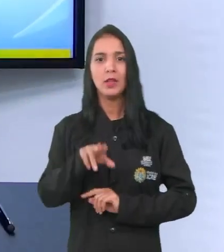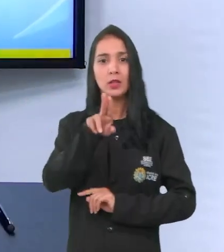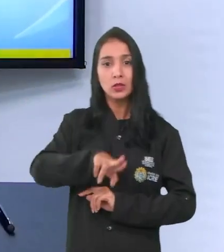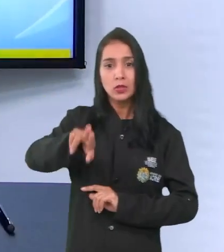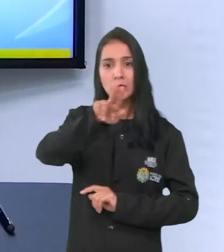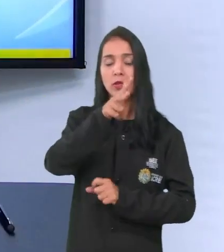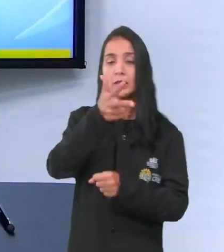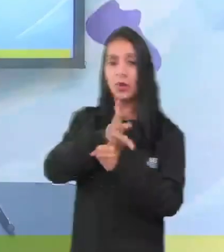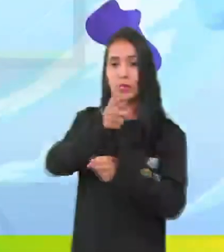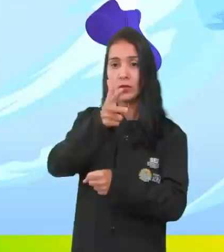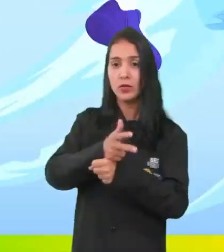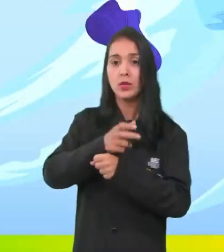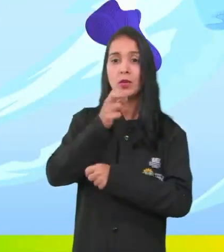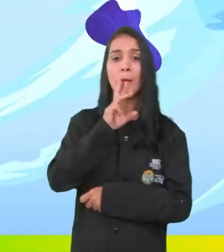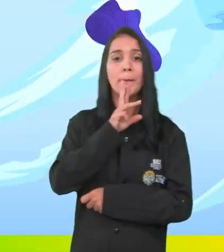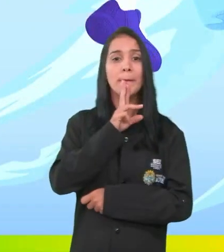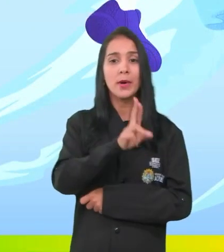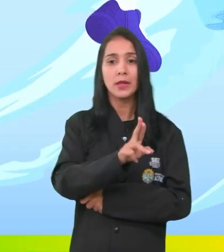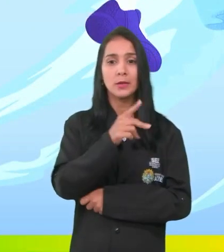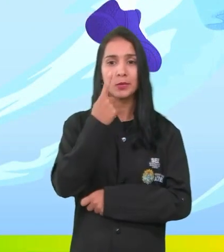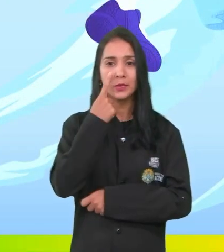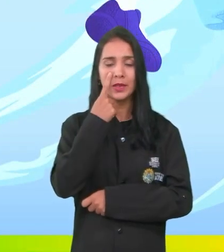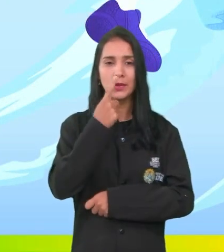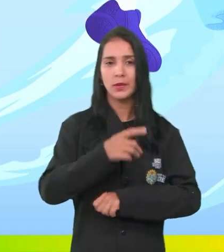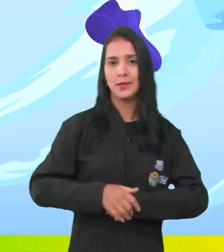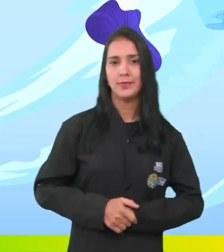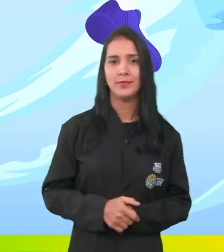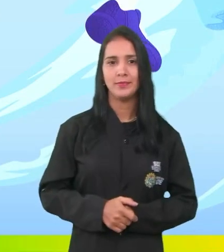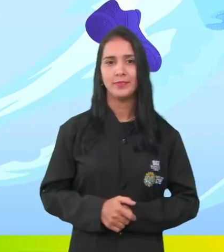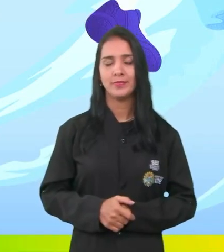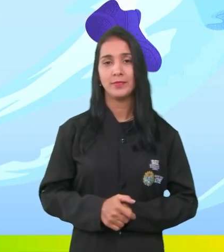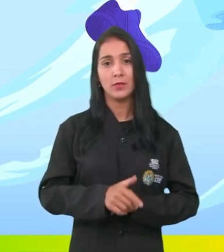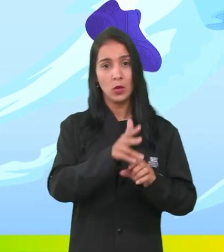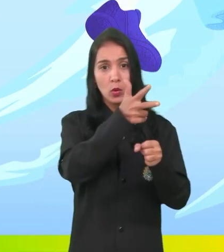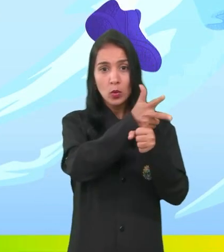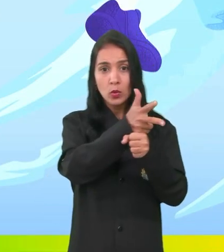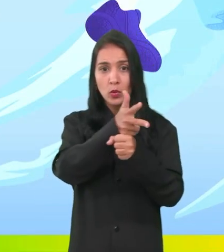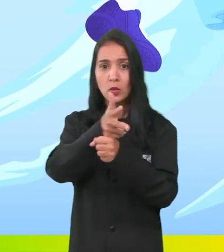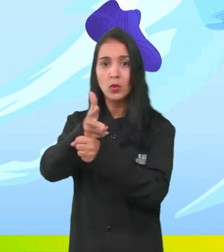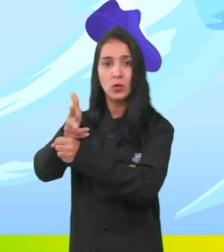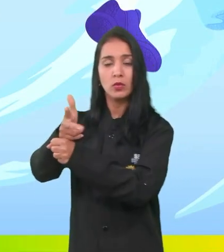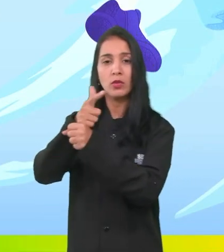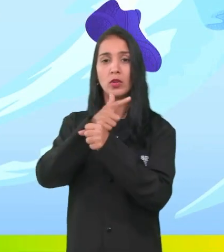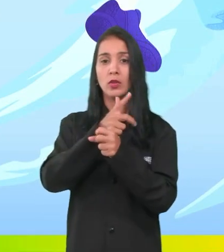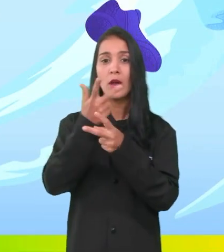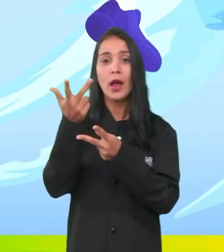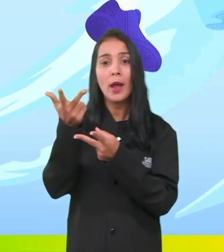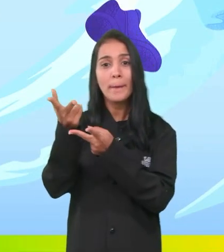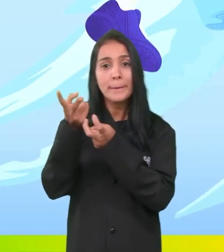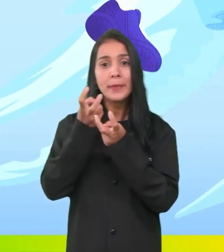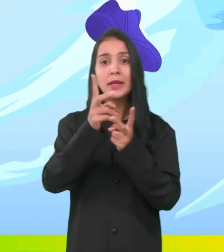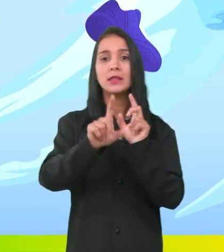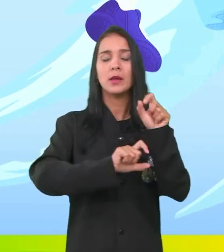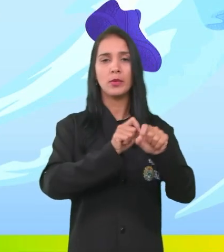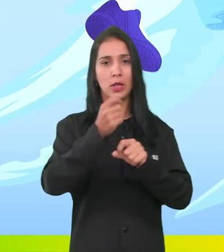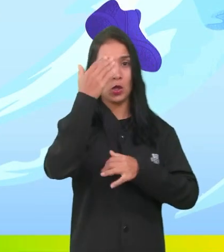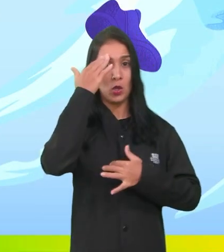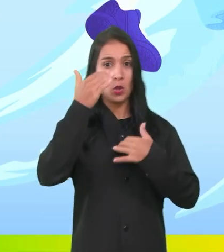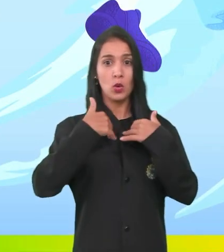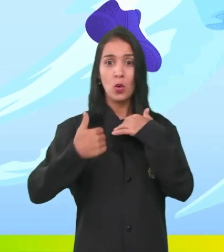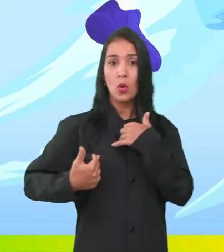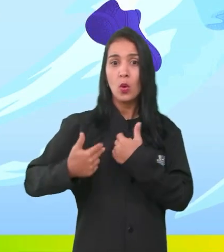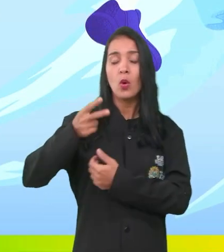responder a nossa questão. Então, vamos lá. Durante o vídeo, é ressaltado que o corpo, muitas